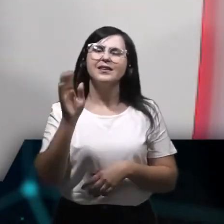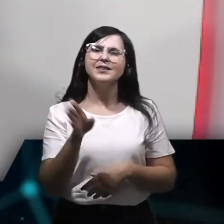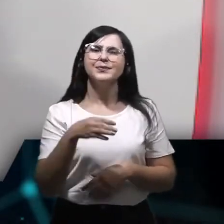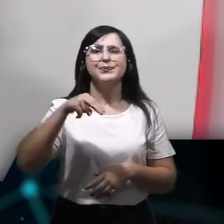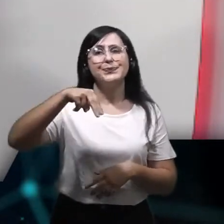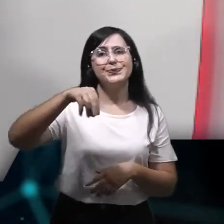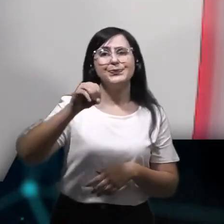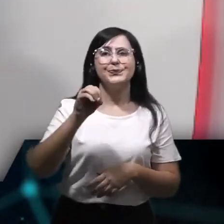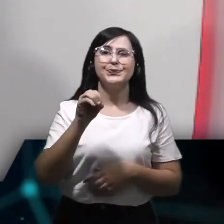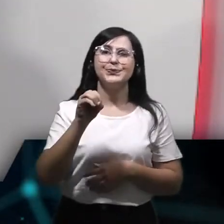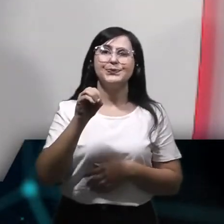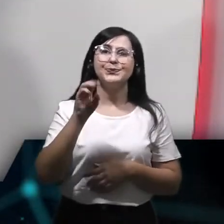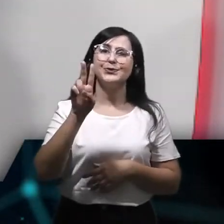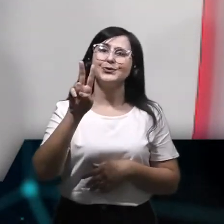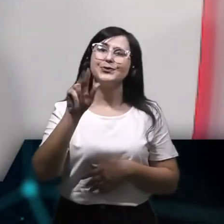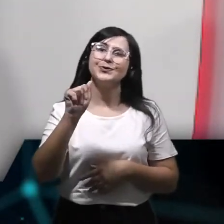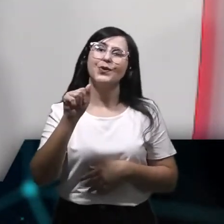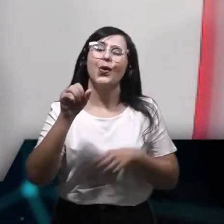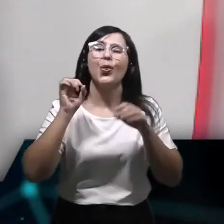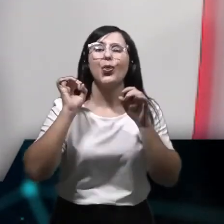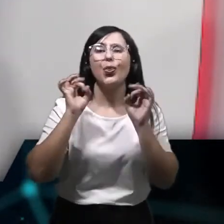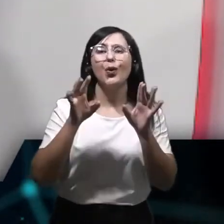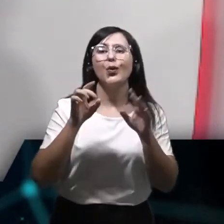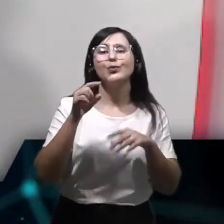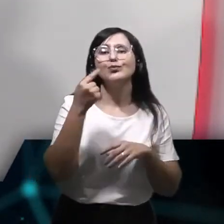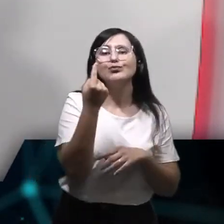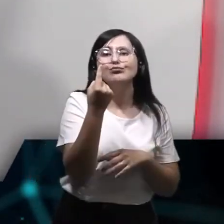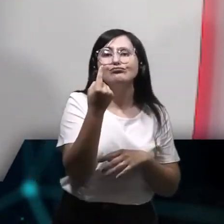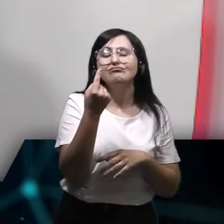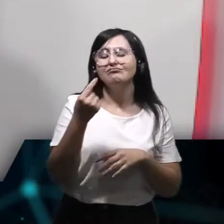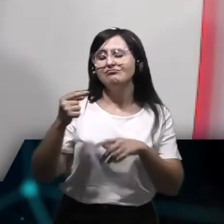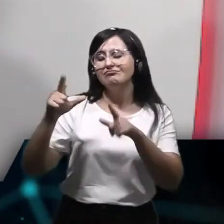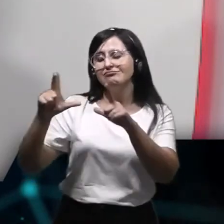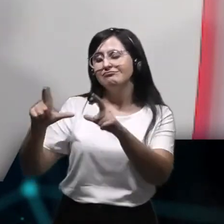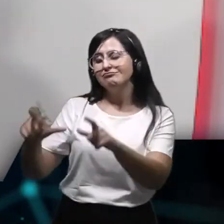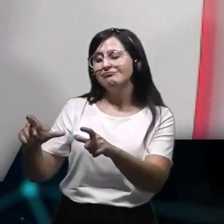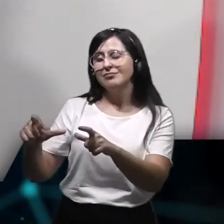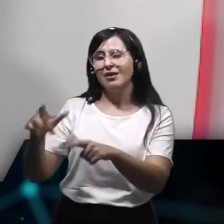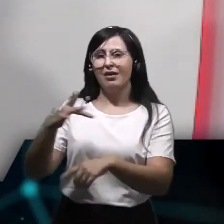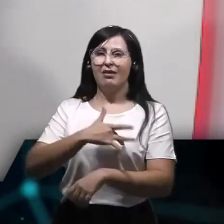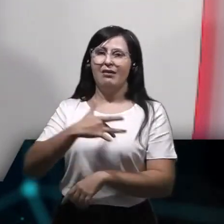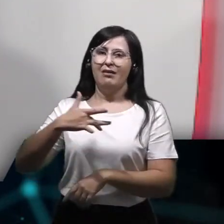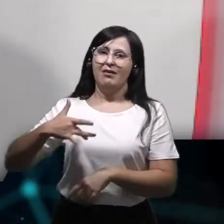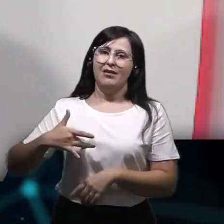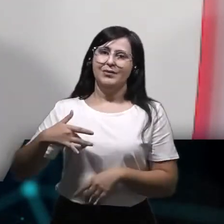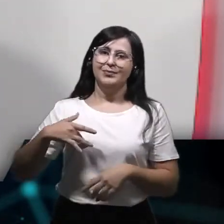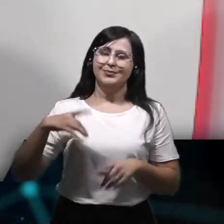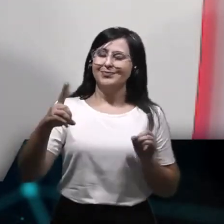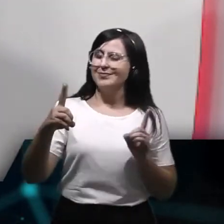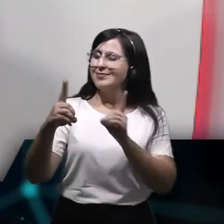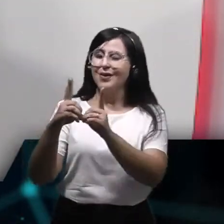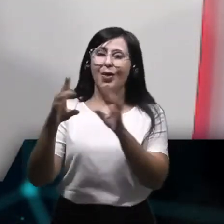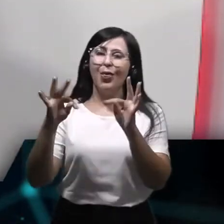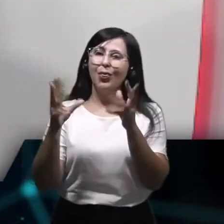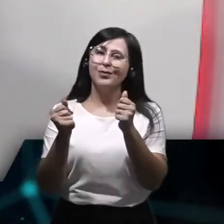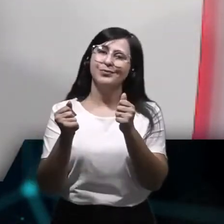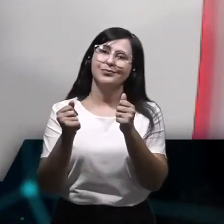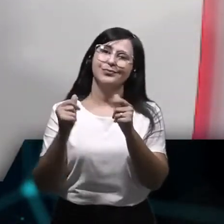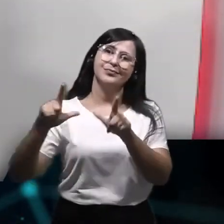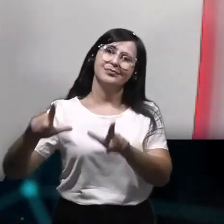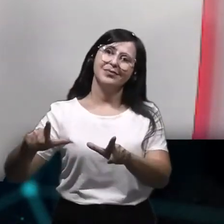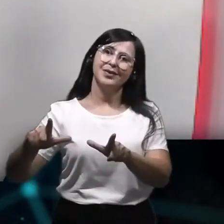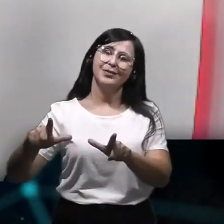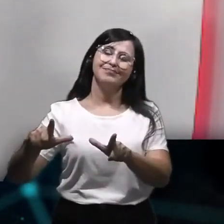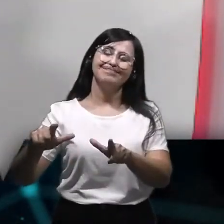de 4 a 5 mil pessoas daquele distrito que é tão carente de saúde. Infelizmente,